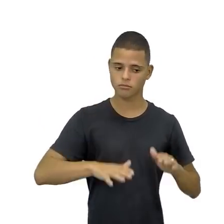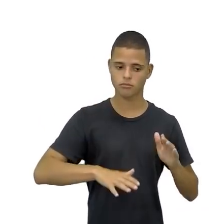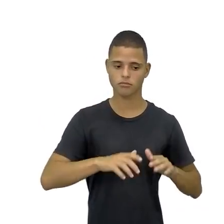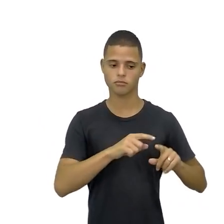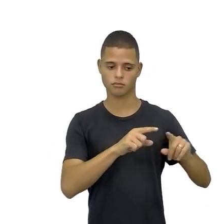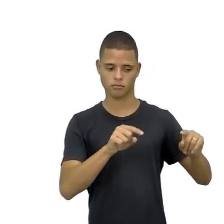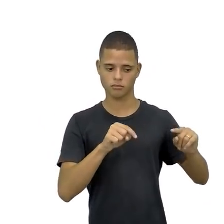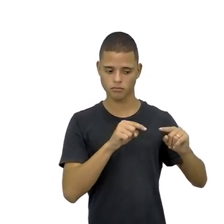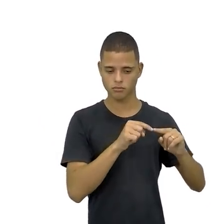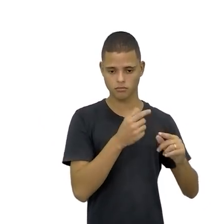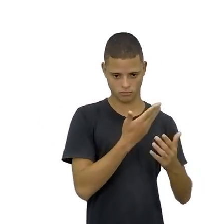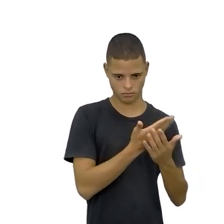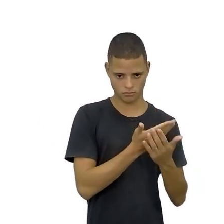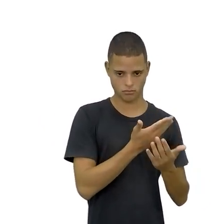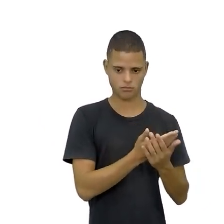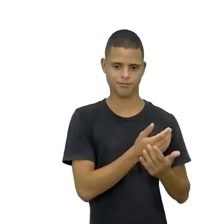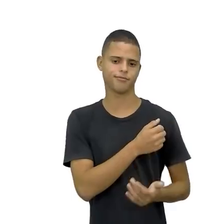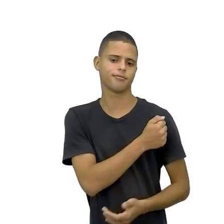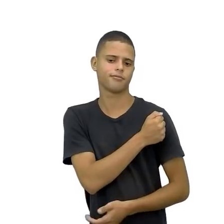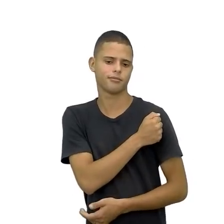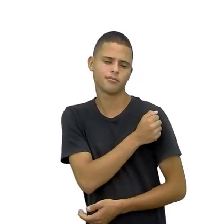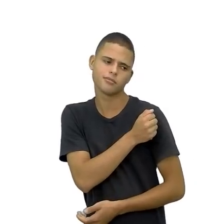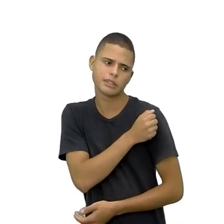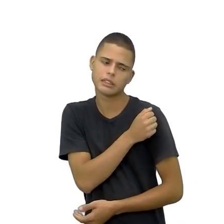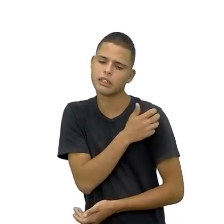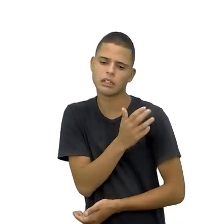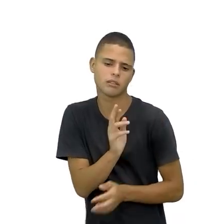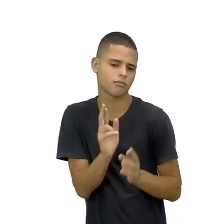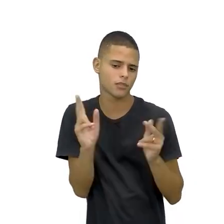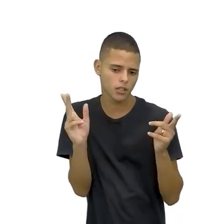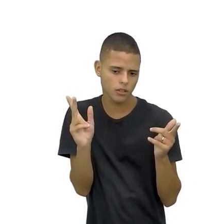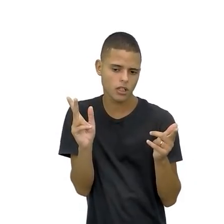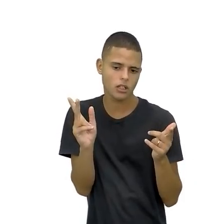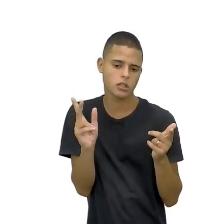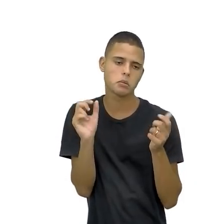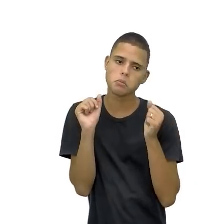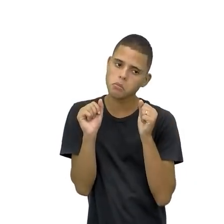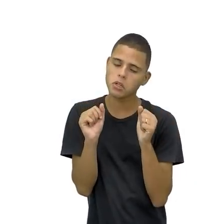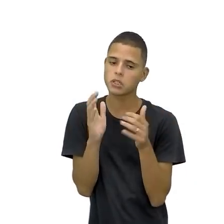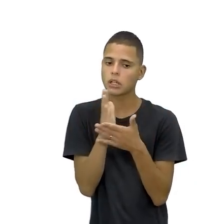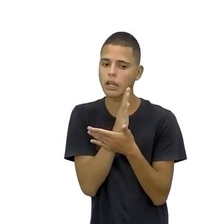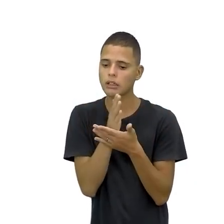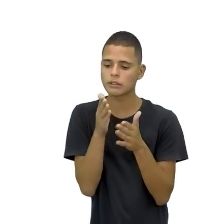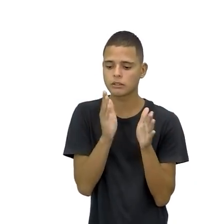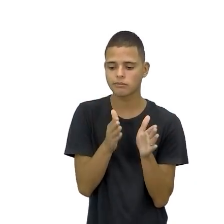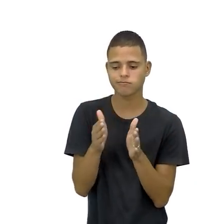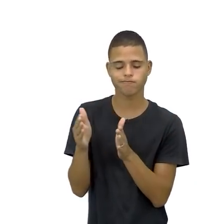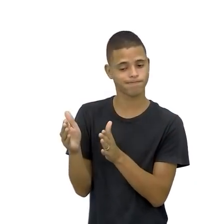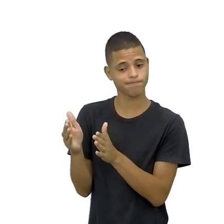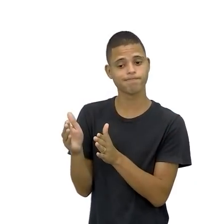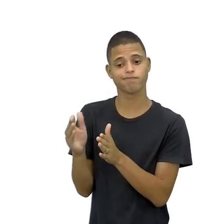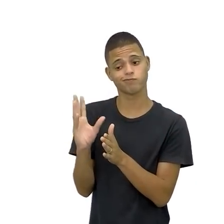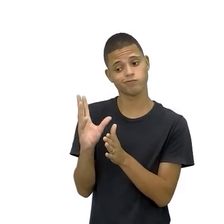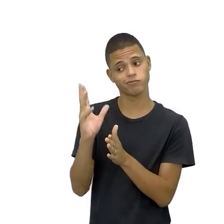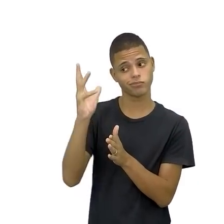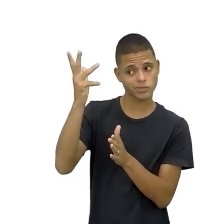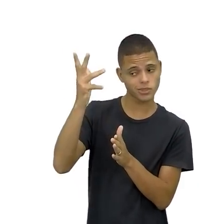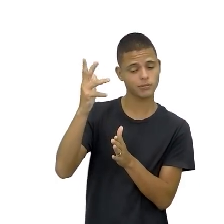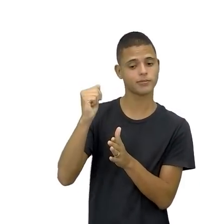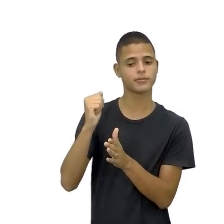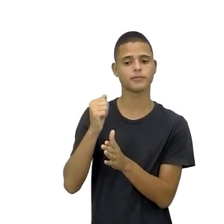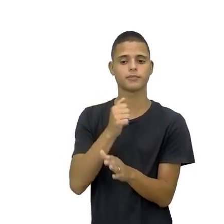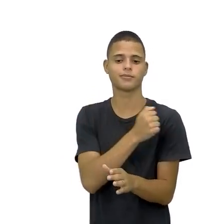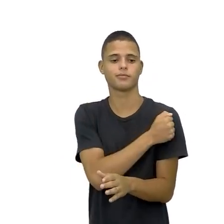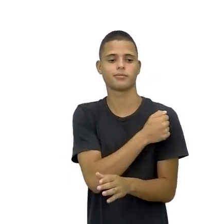nós sabemos que poderá haver nessa organização, ou nesse reagrupamento, né, alunos